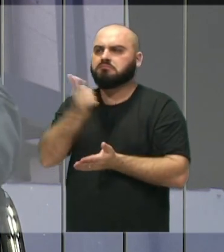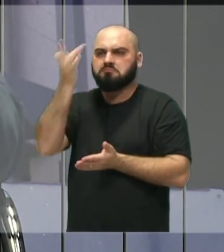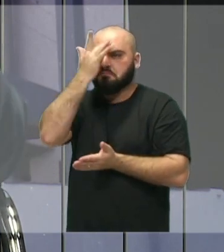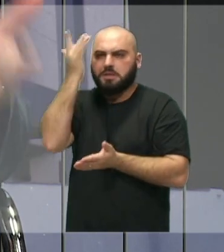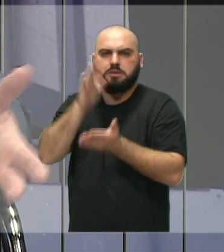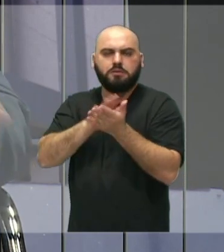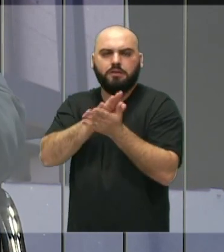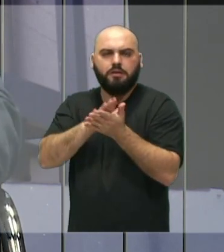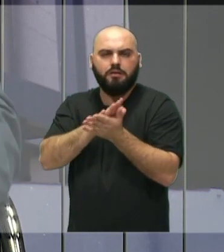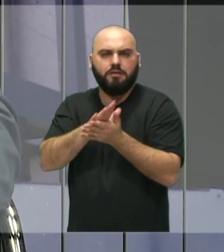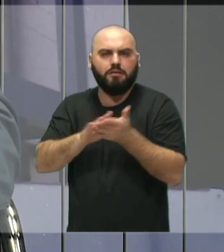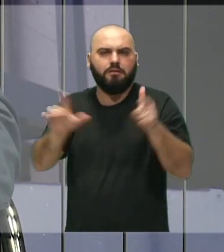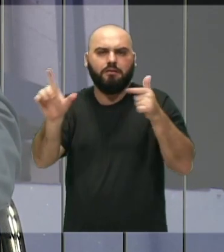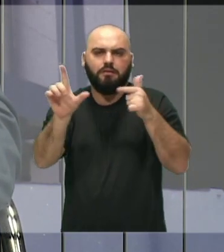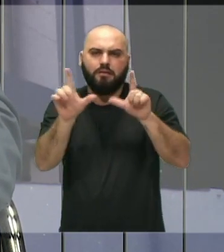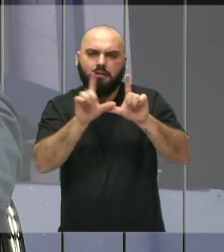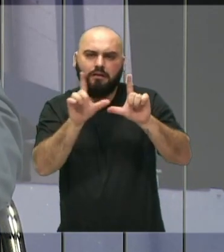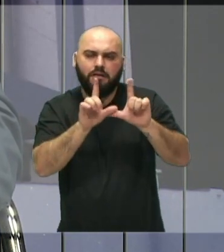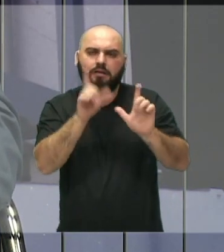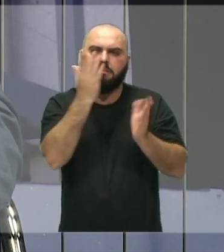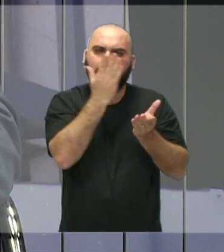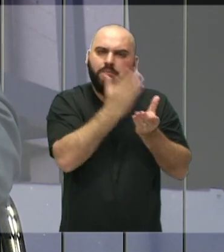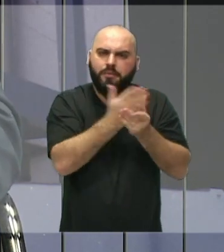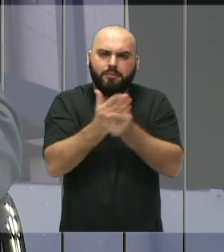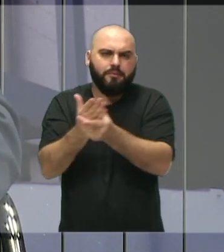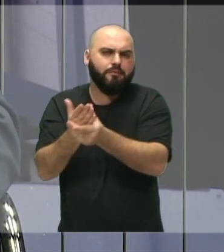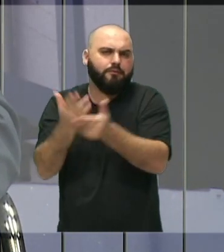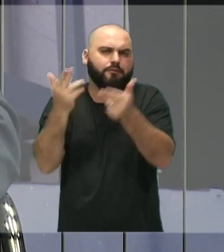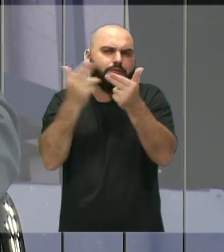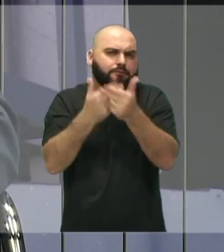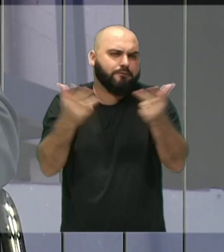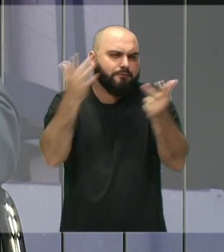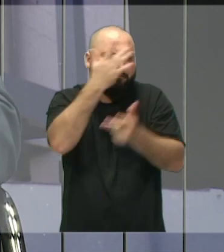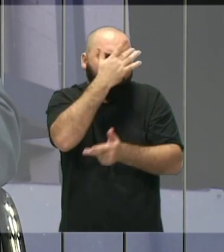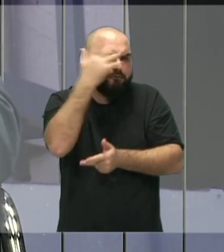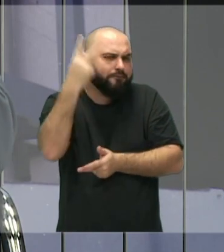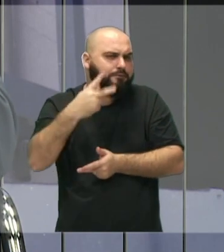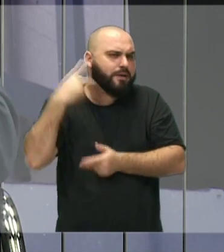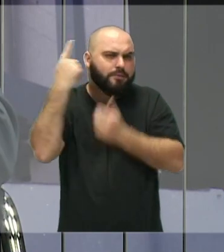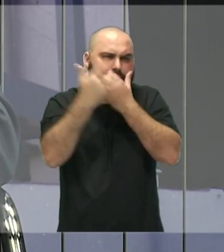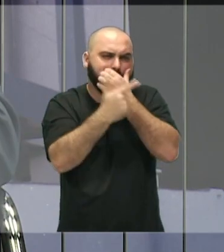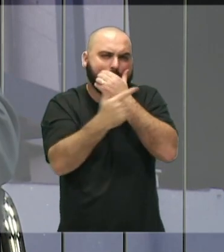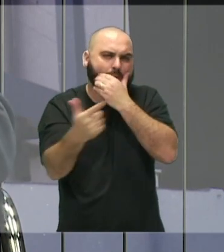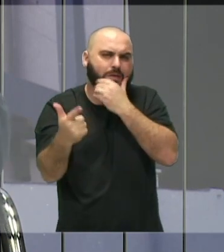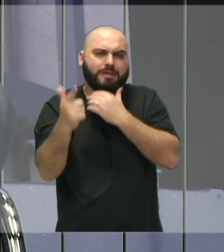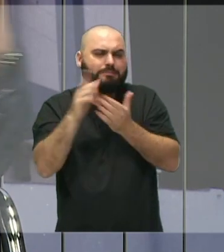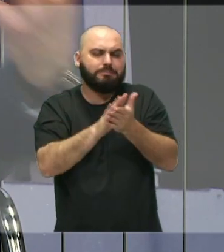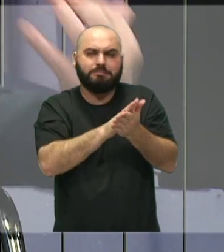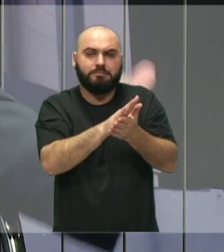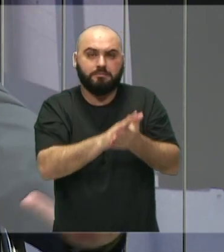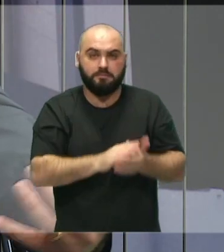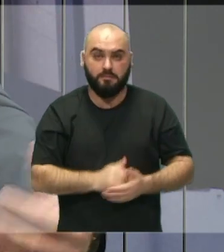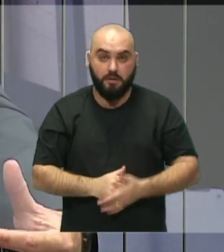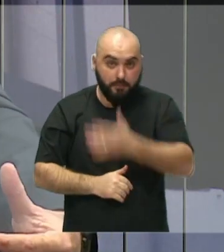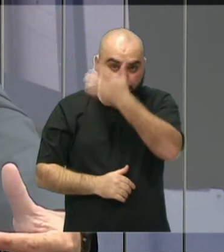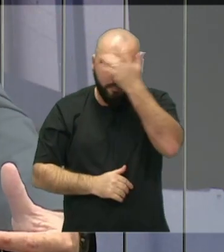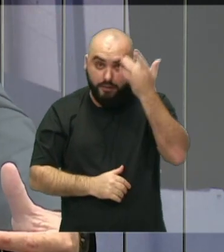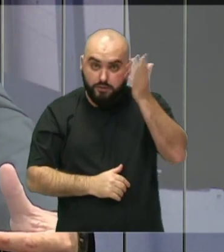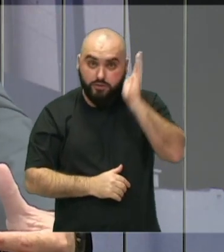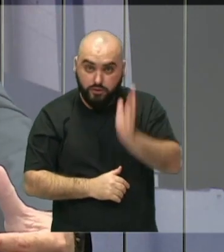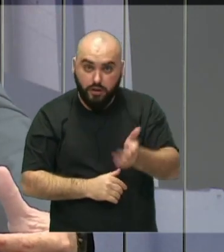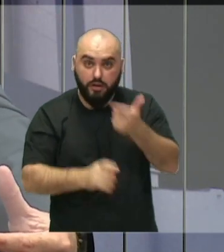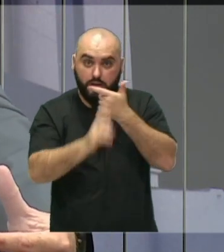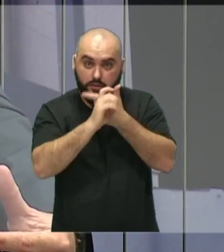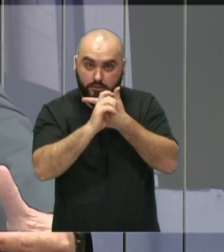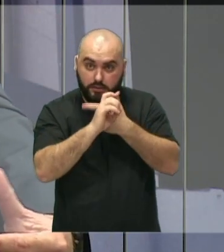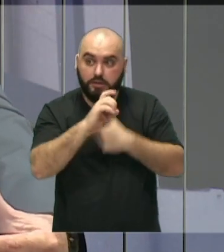de legalidades de processo, e muitos vereadores não têm essa noção. Para quem já passou pelo executivo e tem a